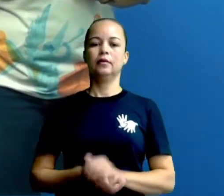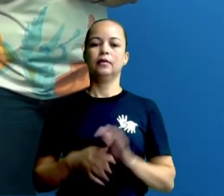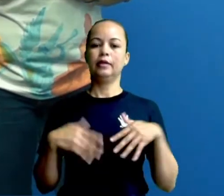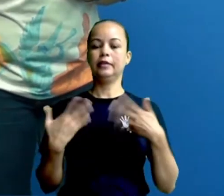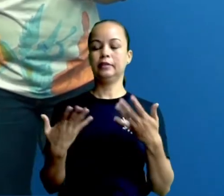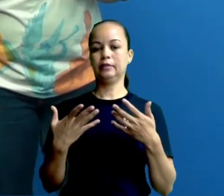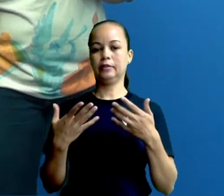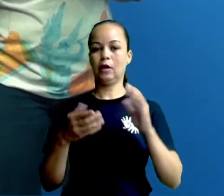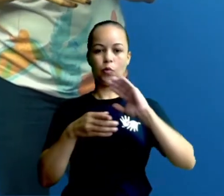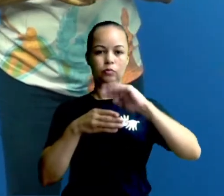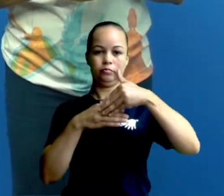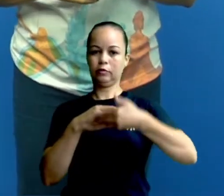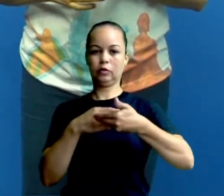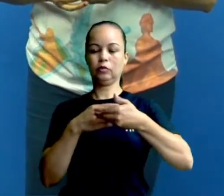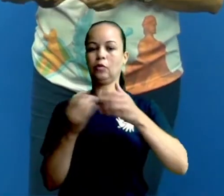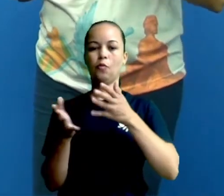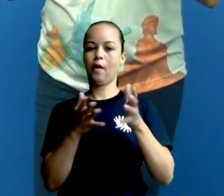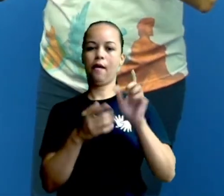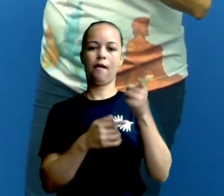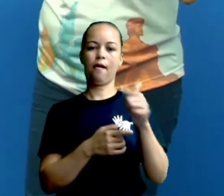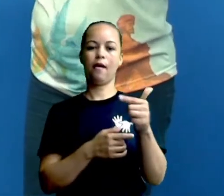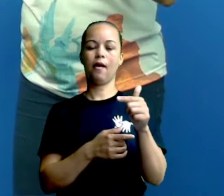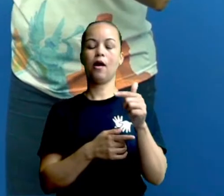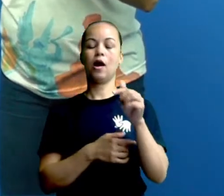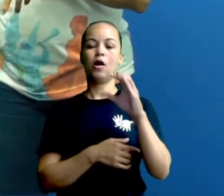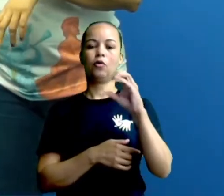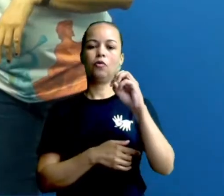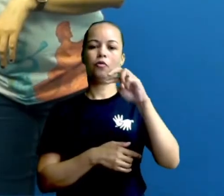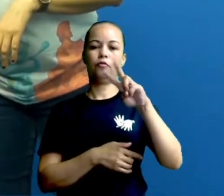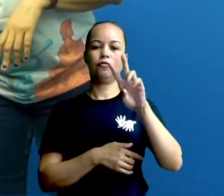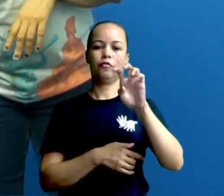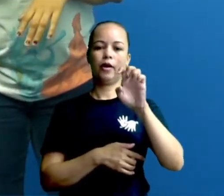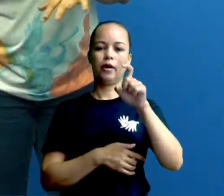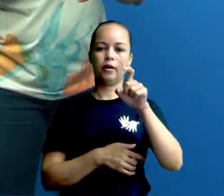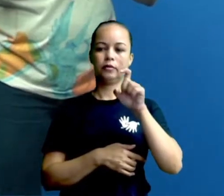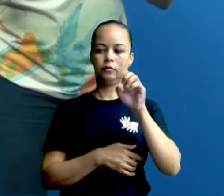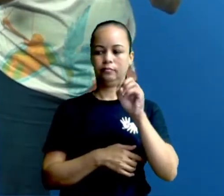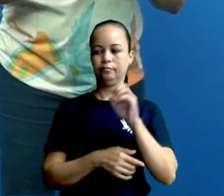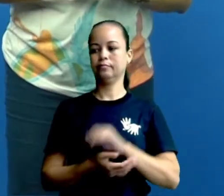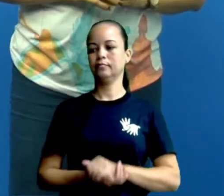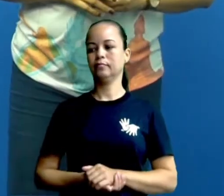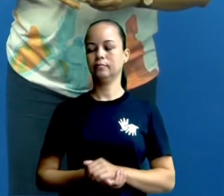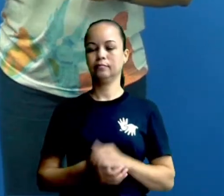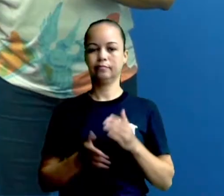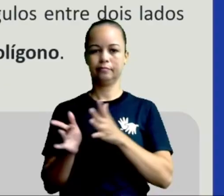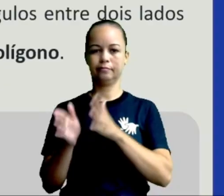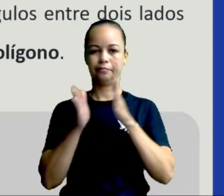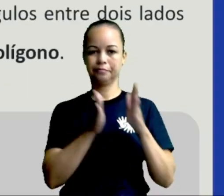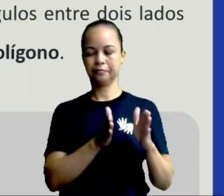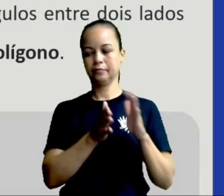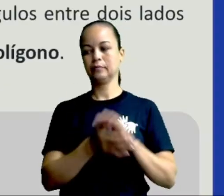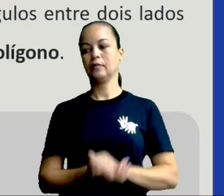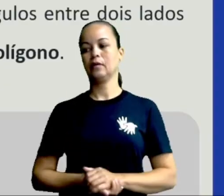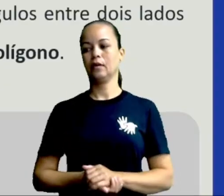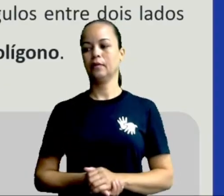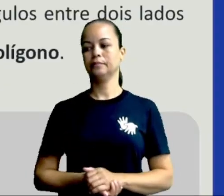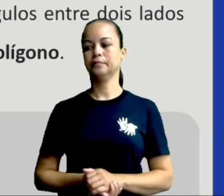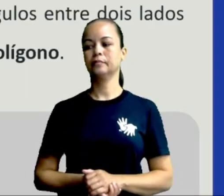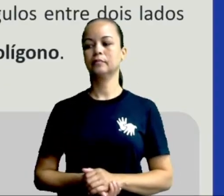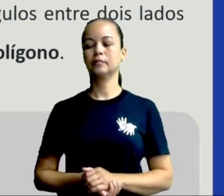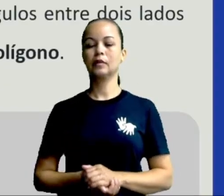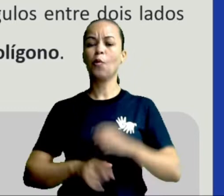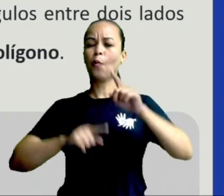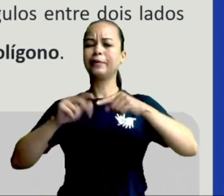não configura aí um polígono convexo, ok? Então, vamos seguir. Quais são os elementos do